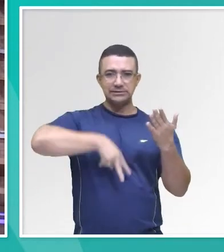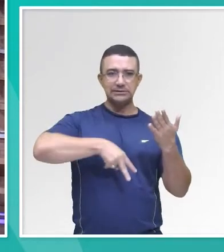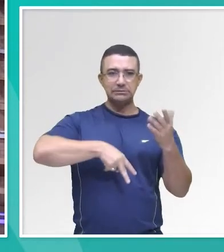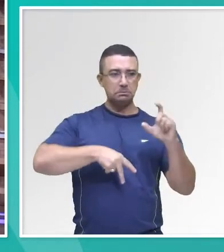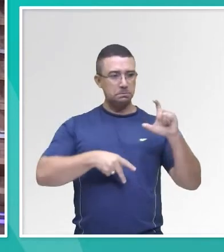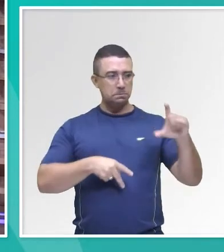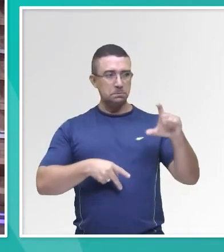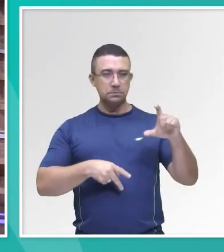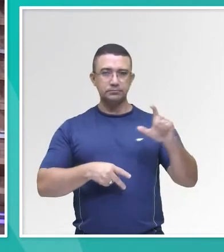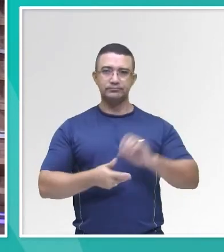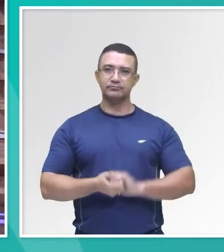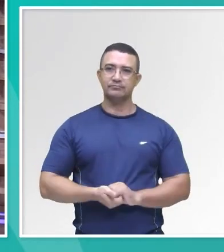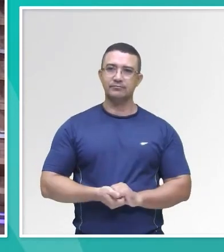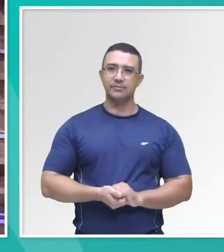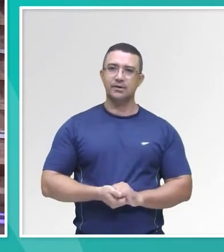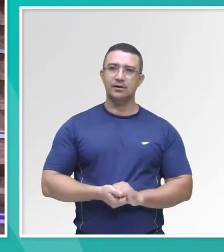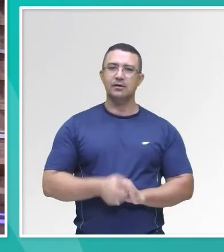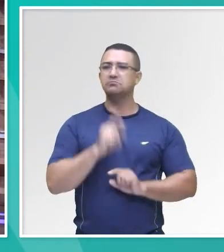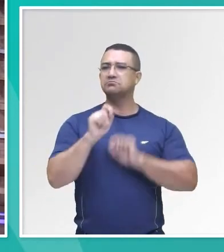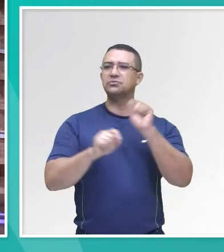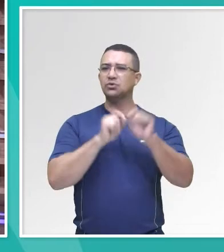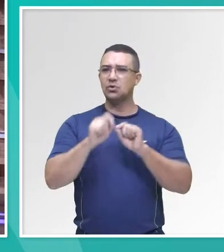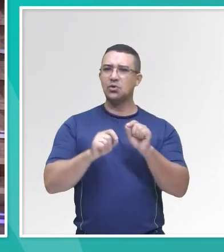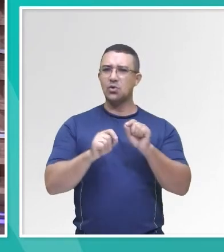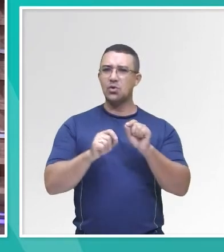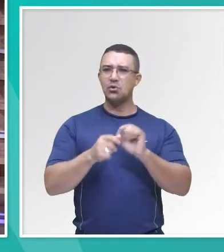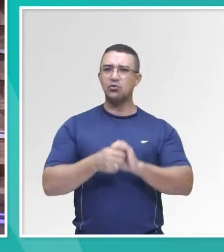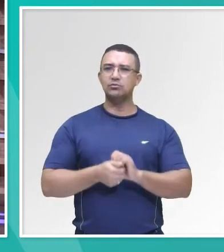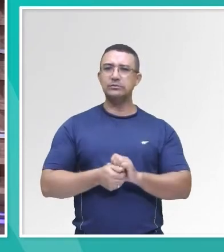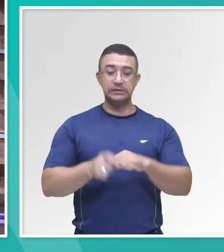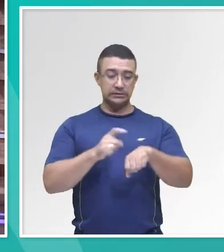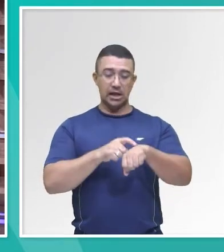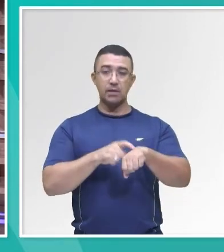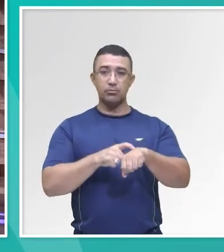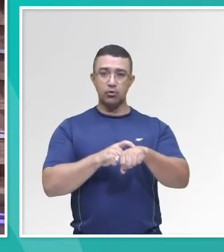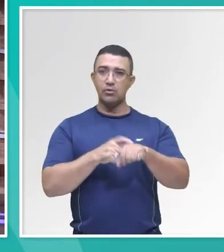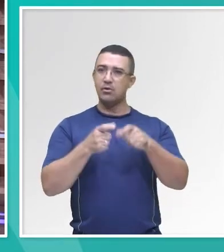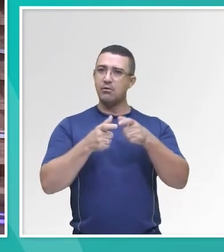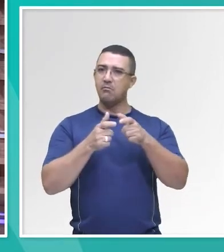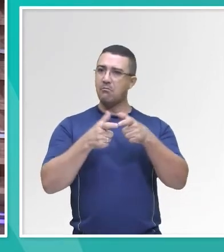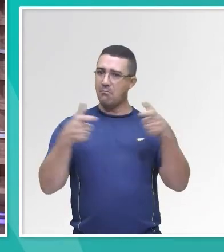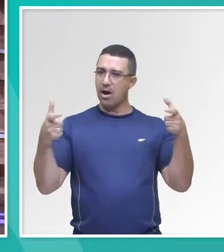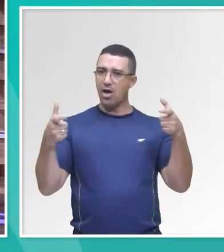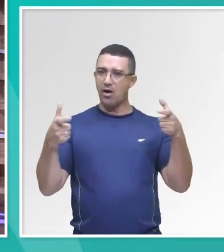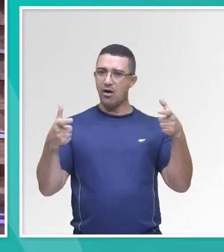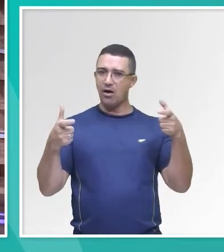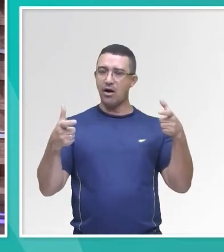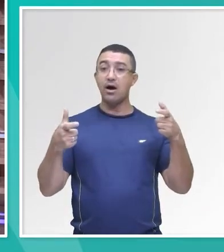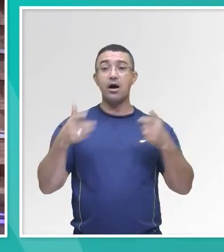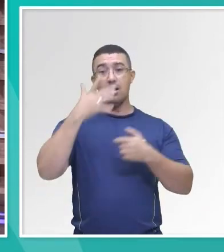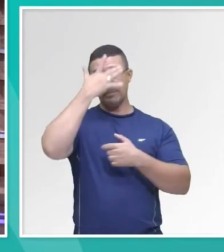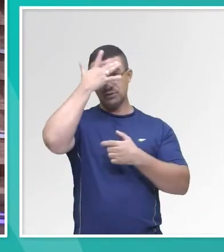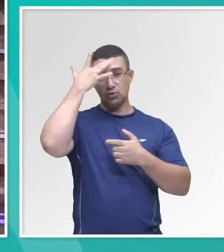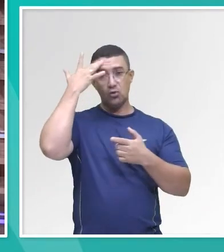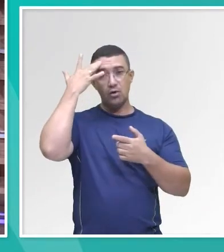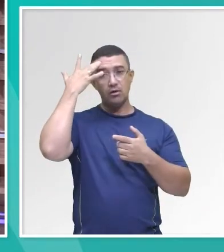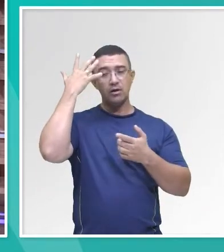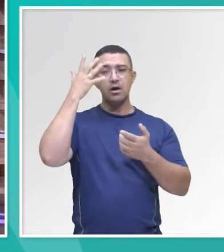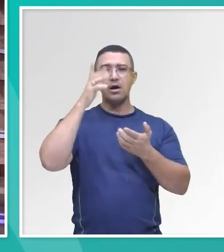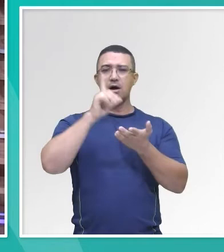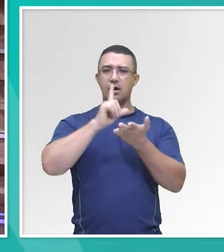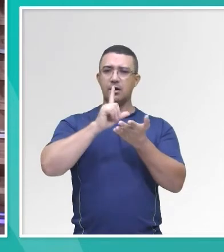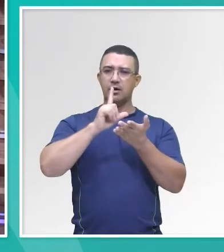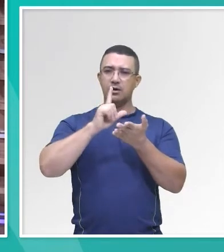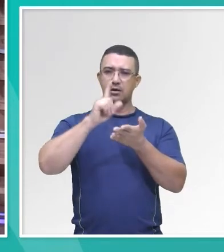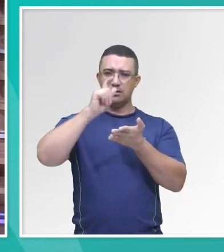quê? Aí, com esse espaço maior, então dá espaço para o escritor falar sobre